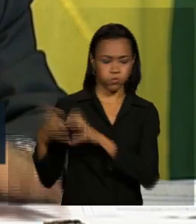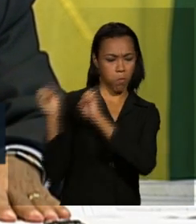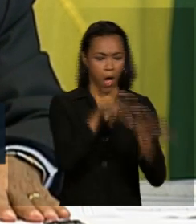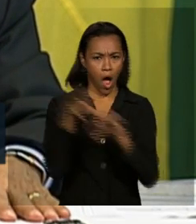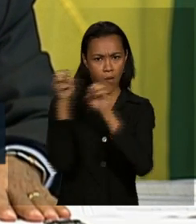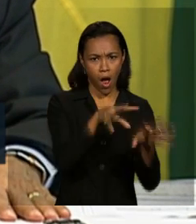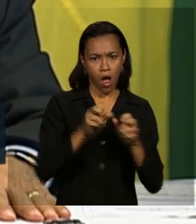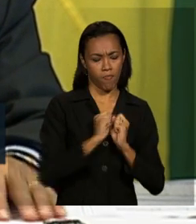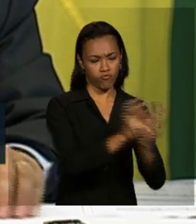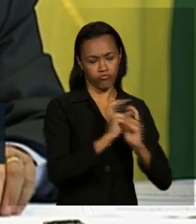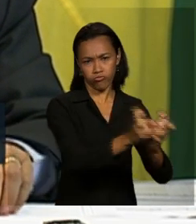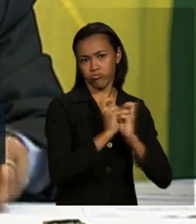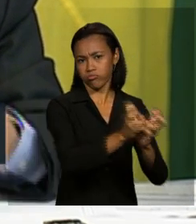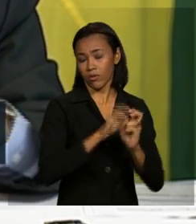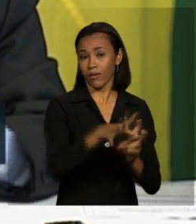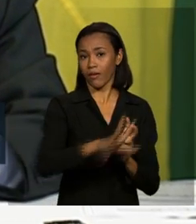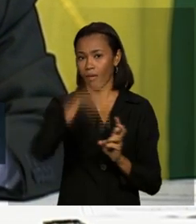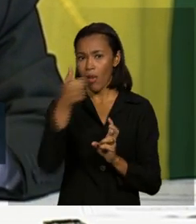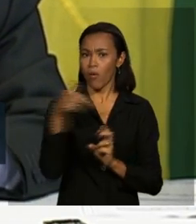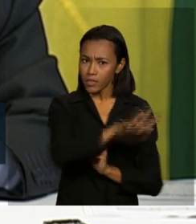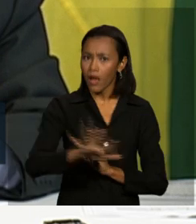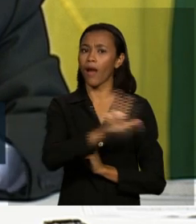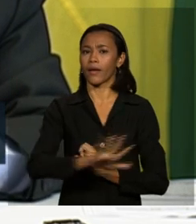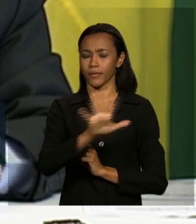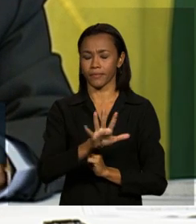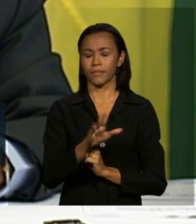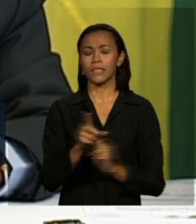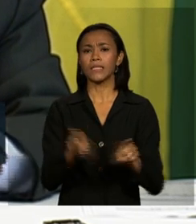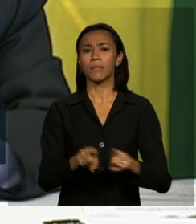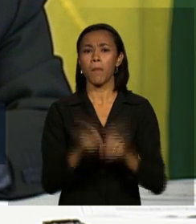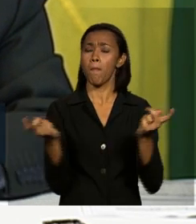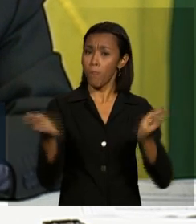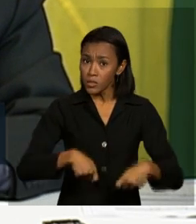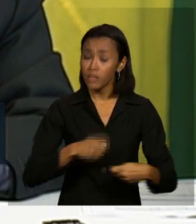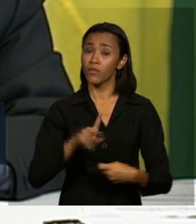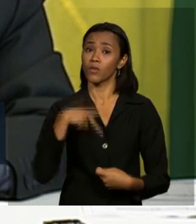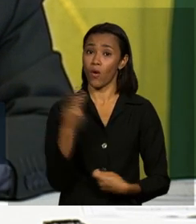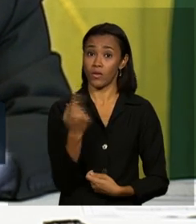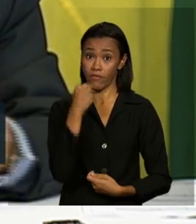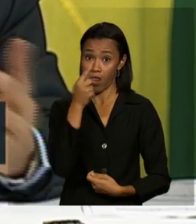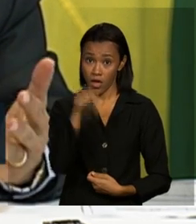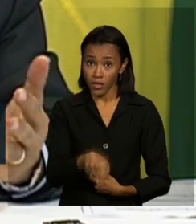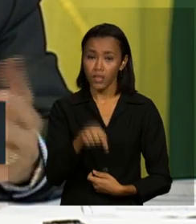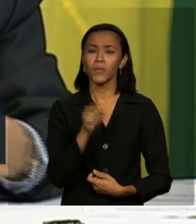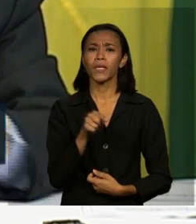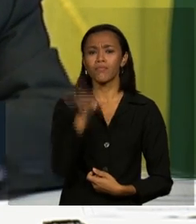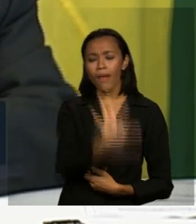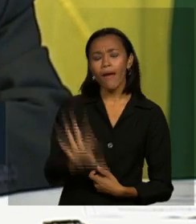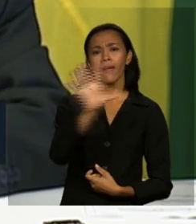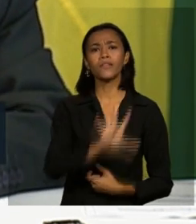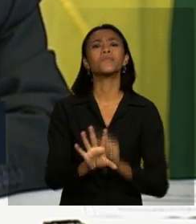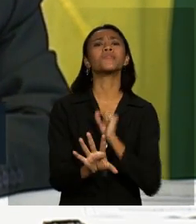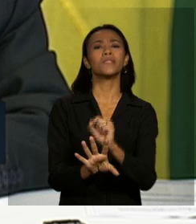que acessa essa região eh nós podemos eh falar aqui da região